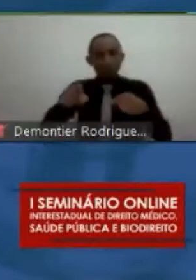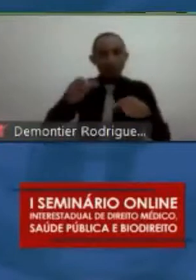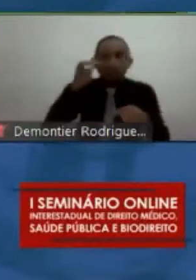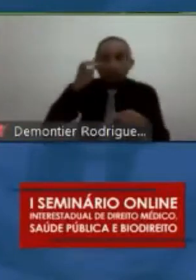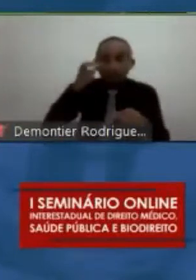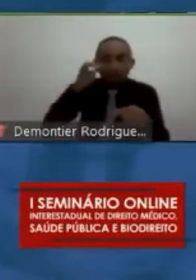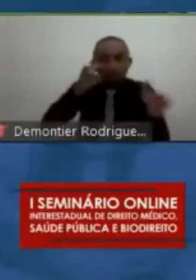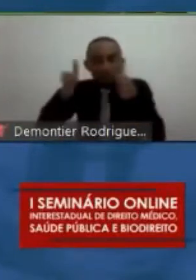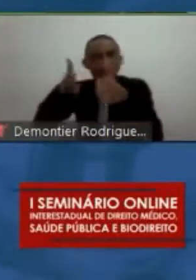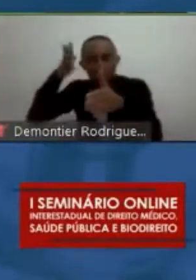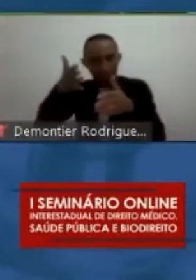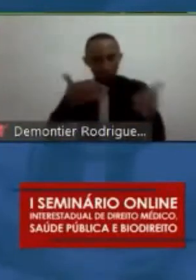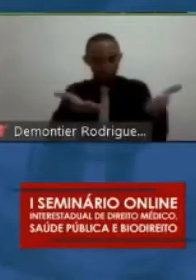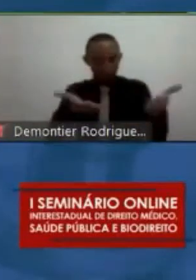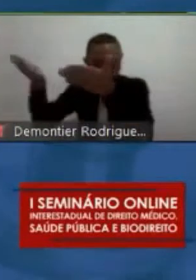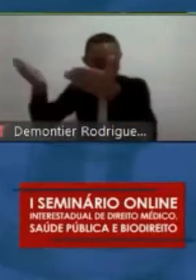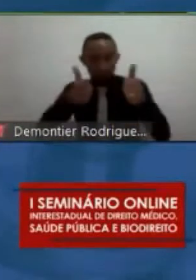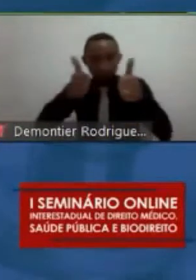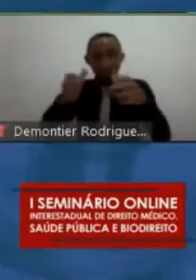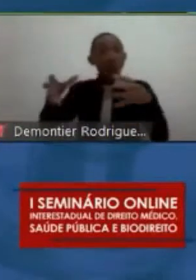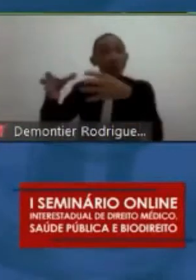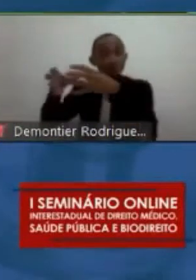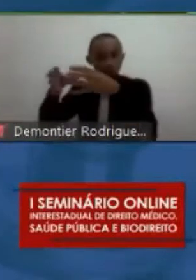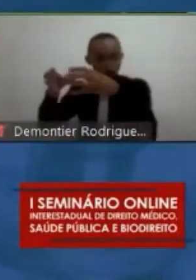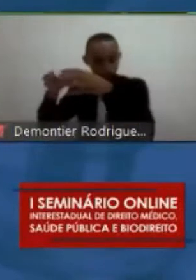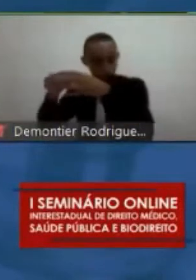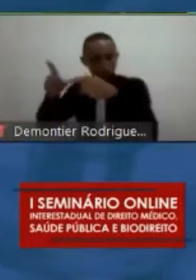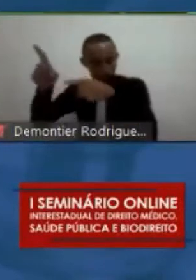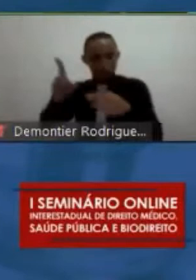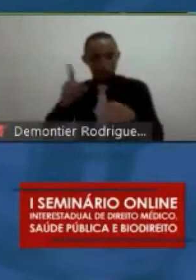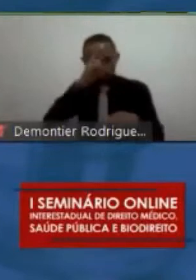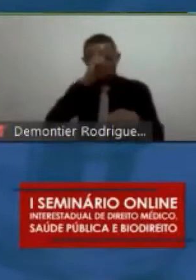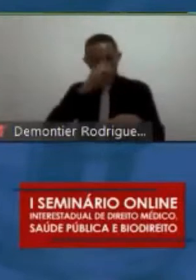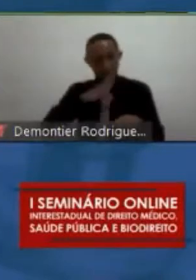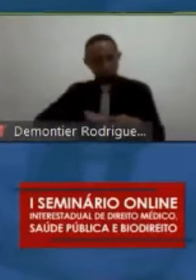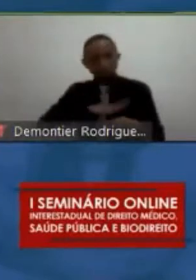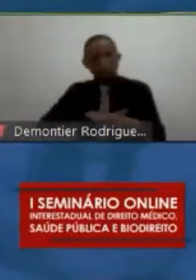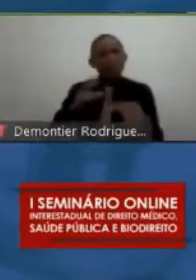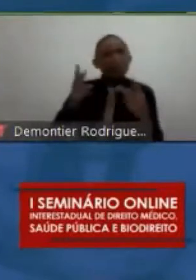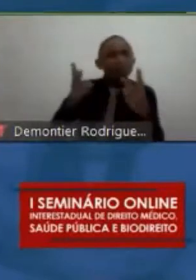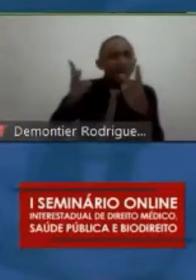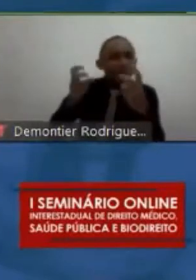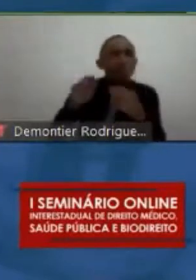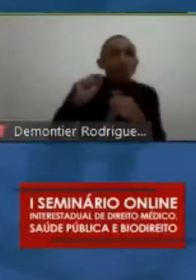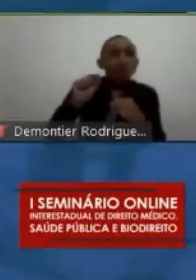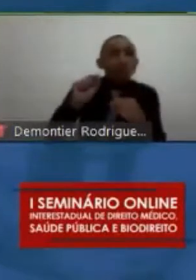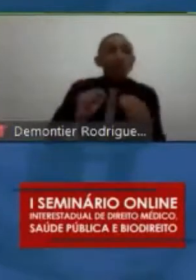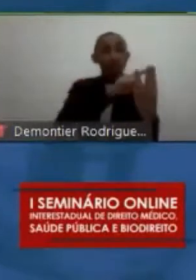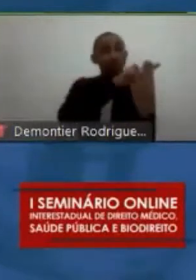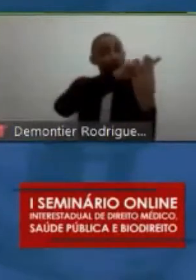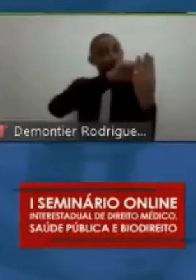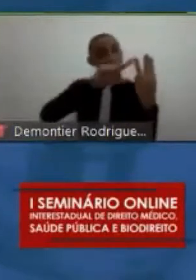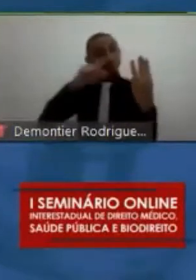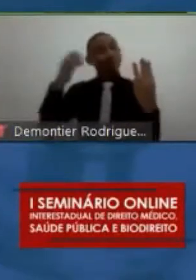dele. Ele, junto com a equipe do Hospital Beneficência Portuguesa, demonstrou que esses 3 pilares já possuem